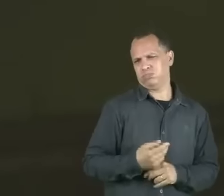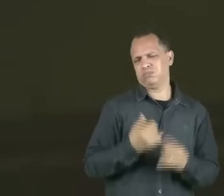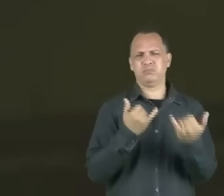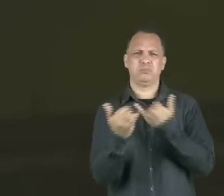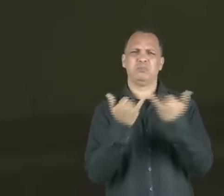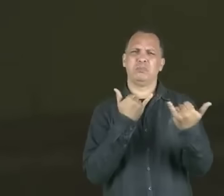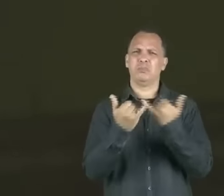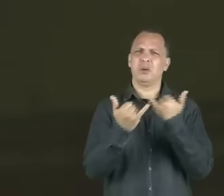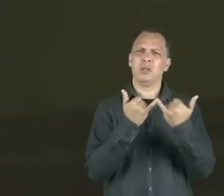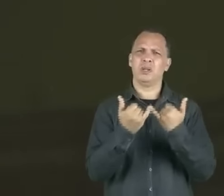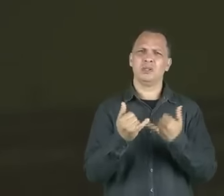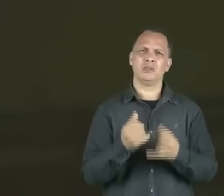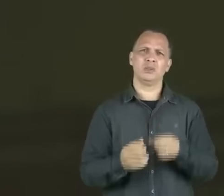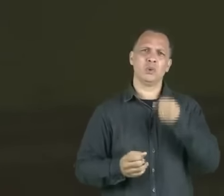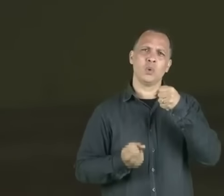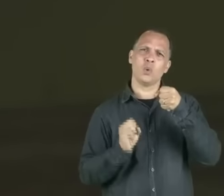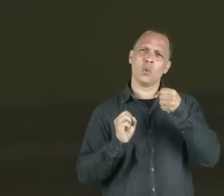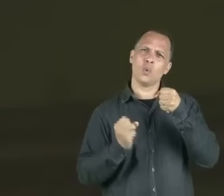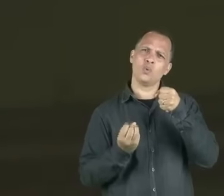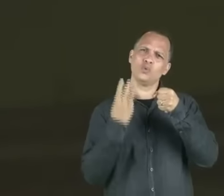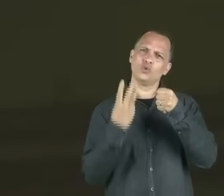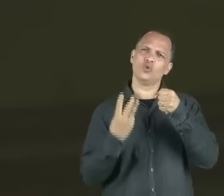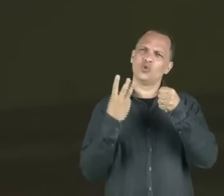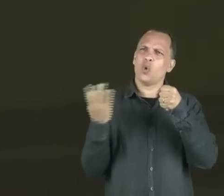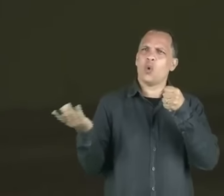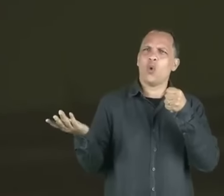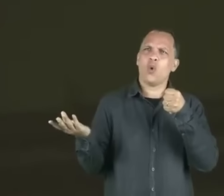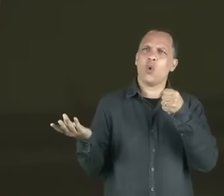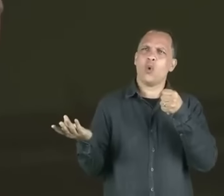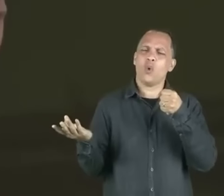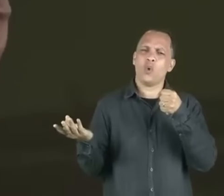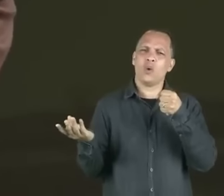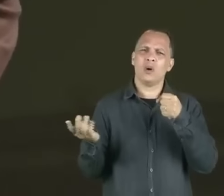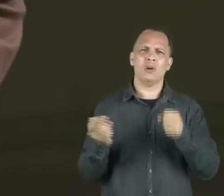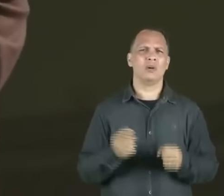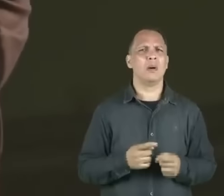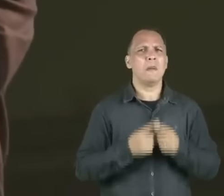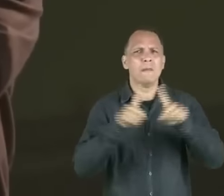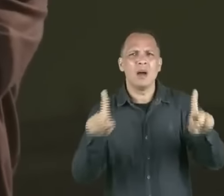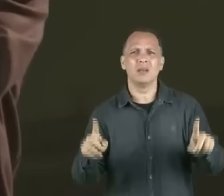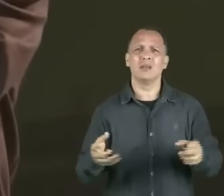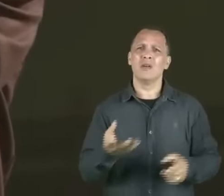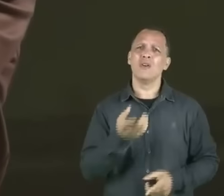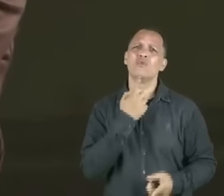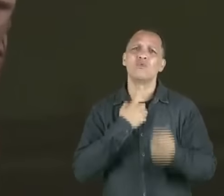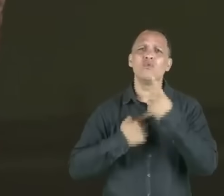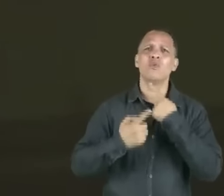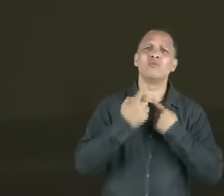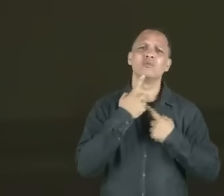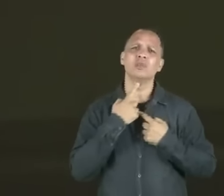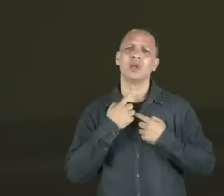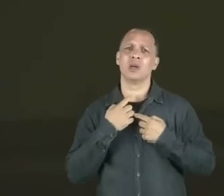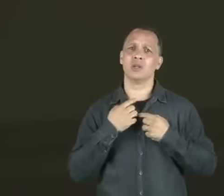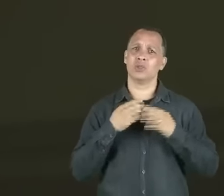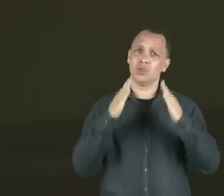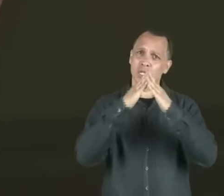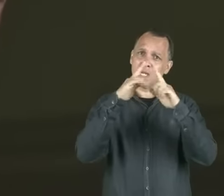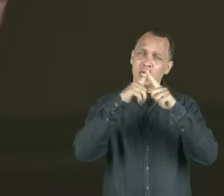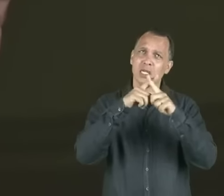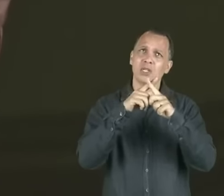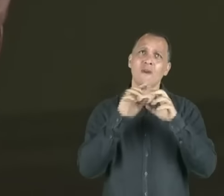casa não quero me sentir em casa E você também mãe eu me ajuda